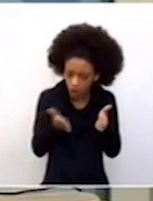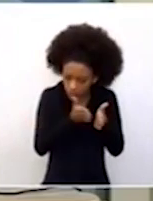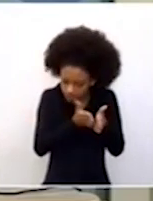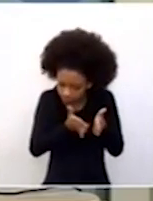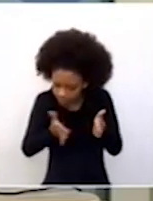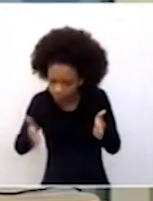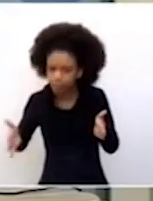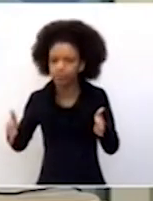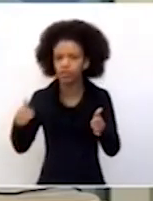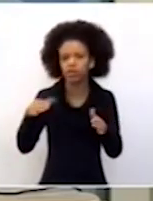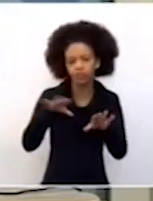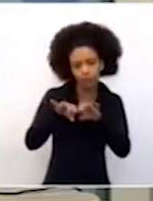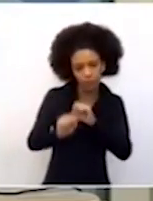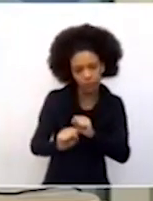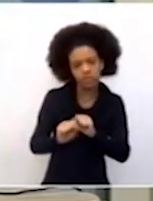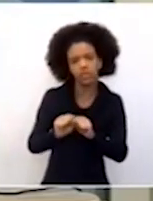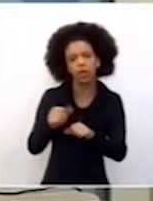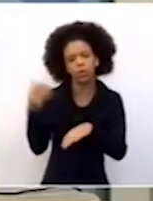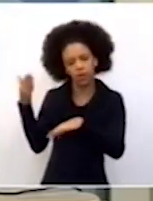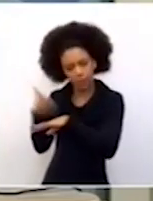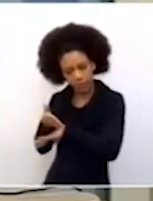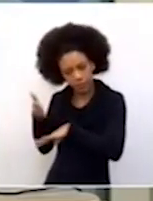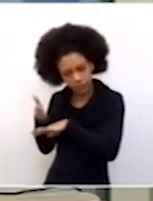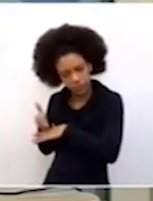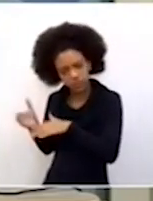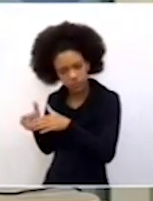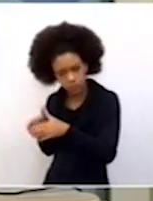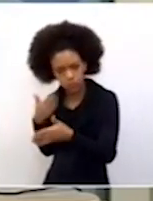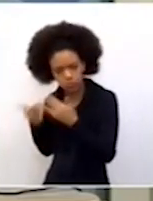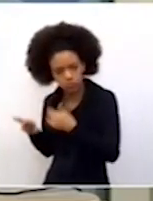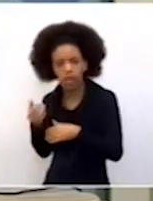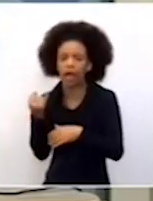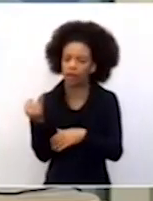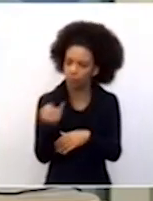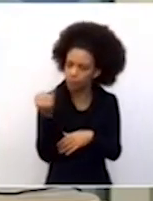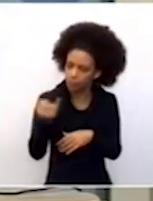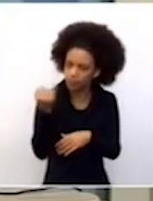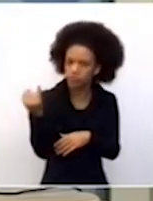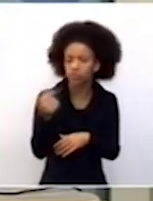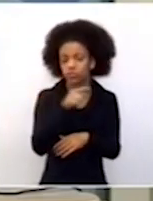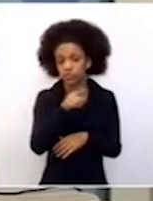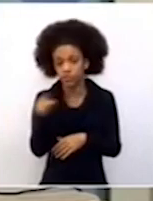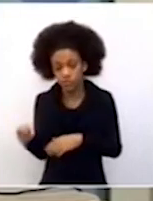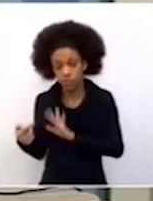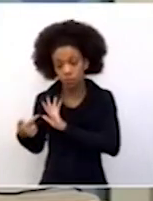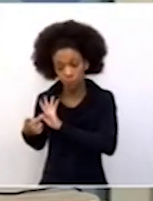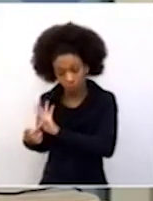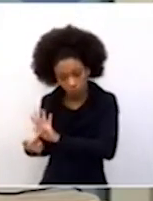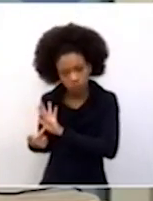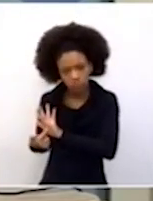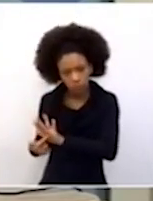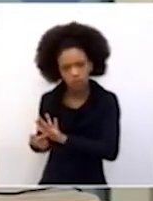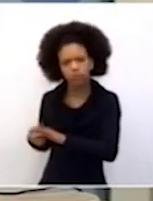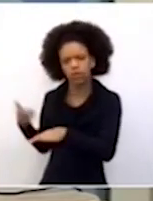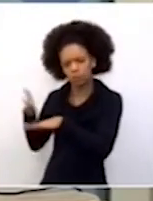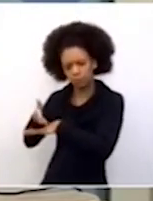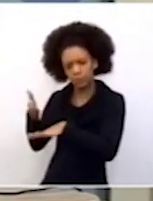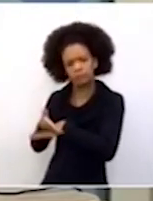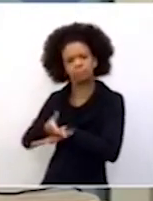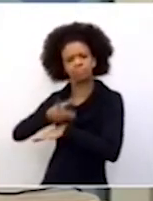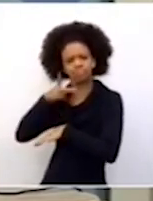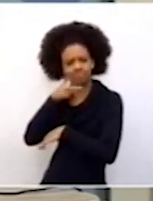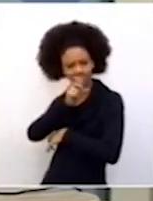TPC aqui, reiterar a participação, isso é muito importante que os professores tragam e participem de uma forma intensa,